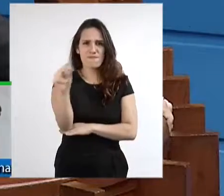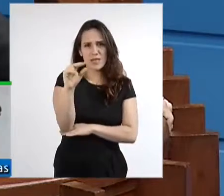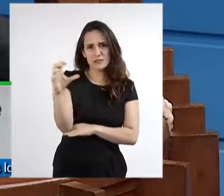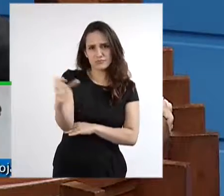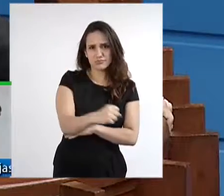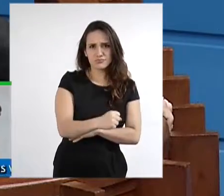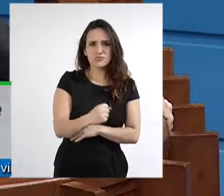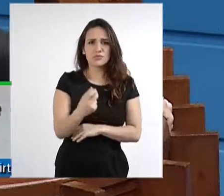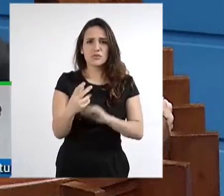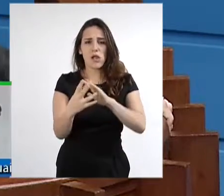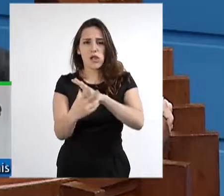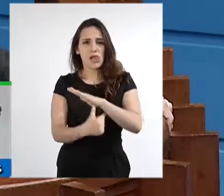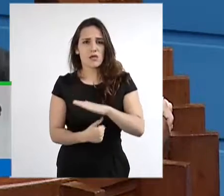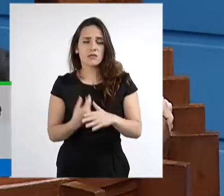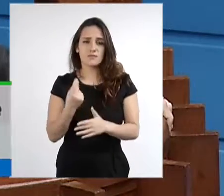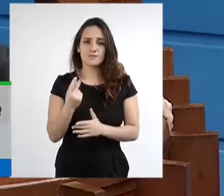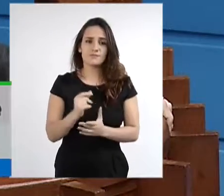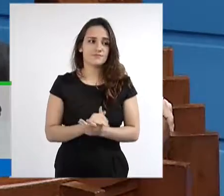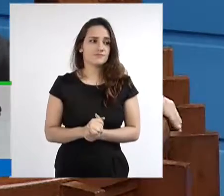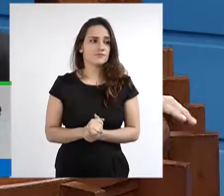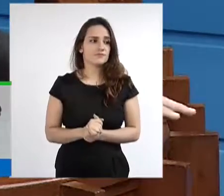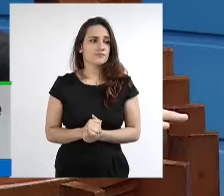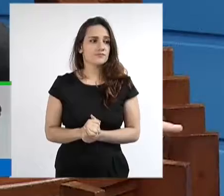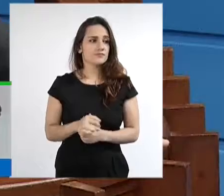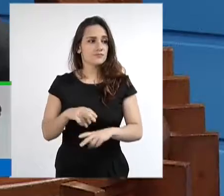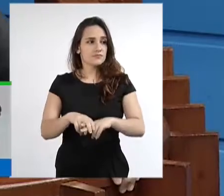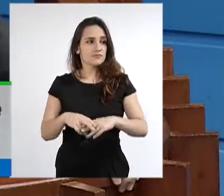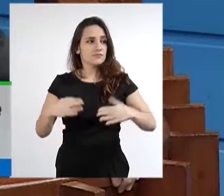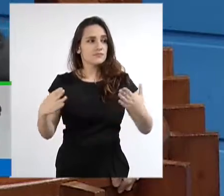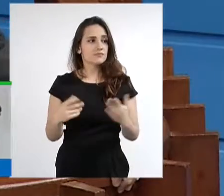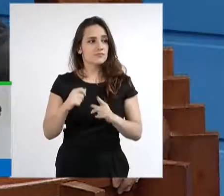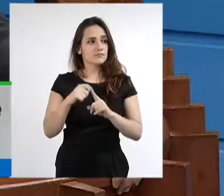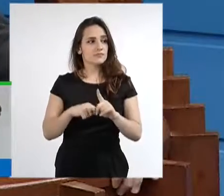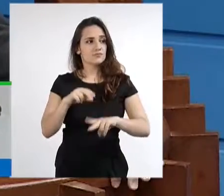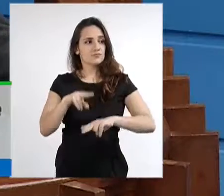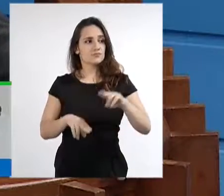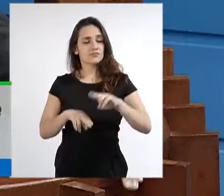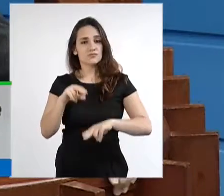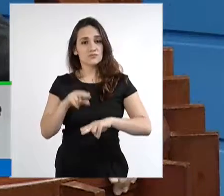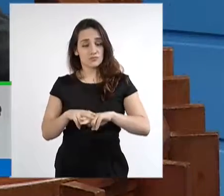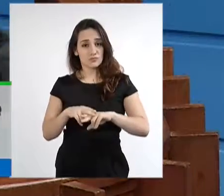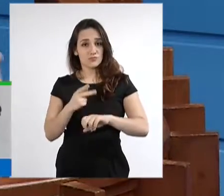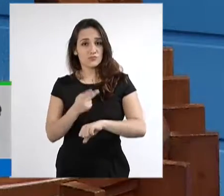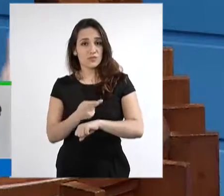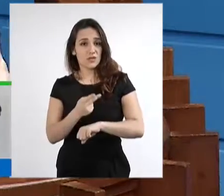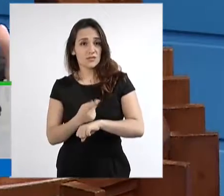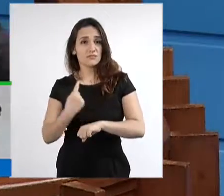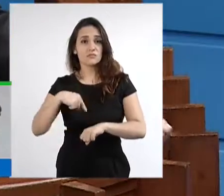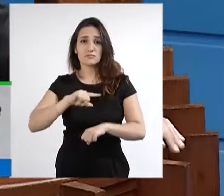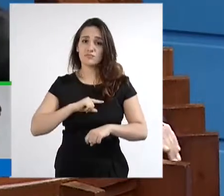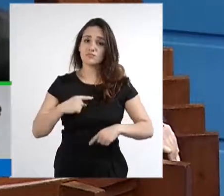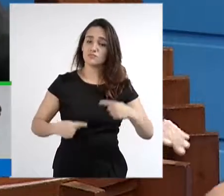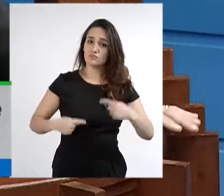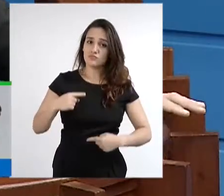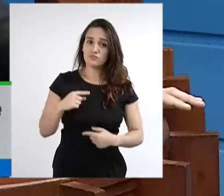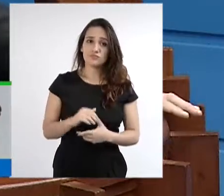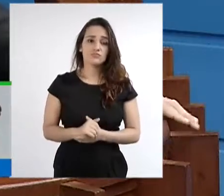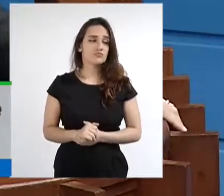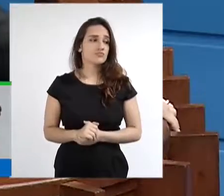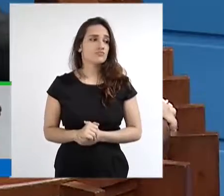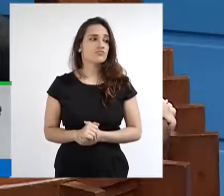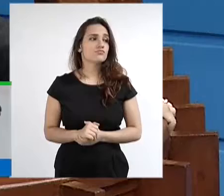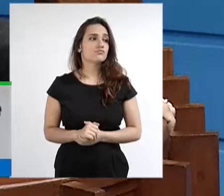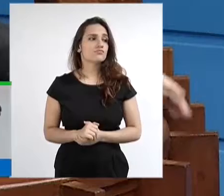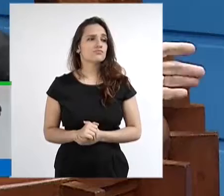trapaceiros. Então, esse mês do Junho Prata, nós estamos discutindo